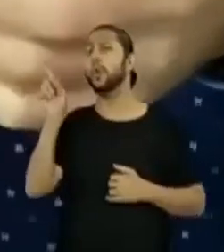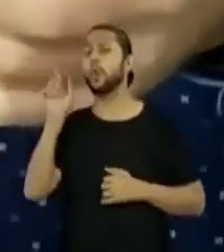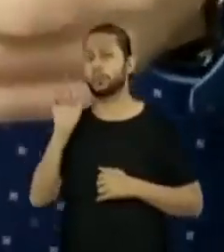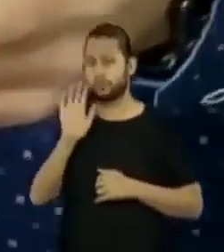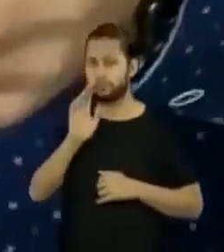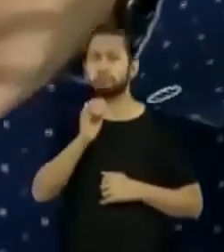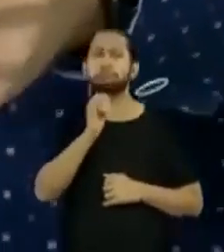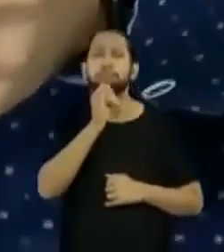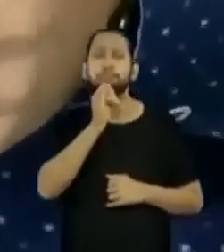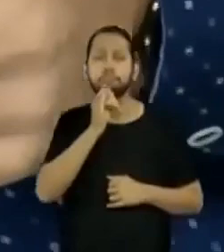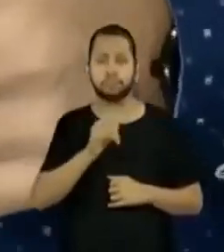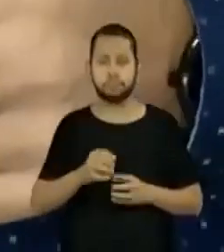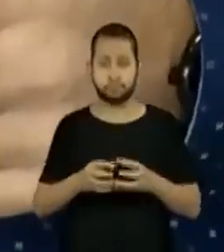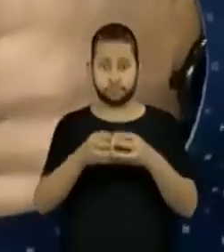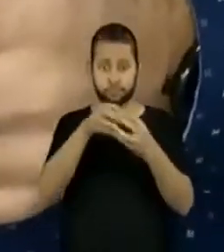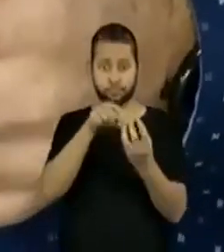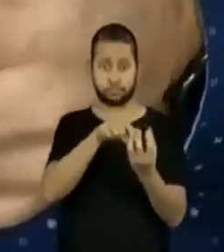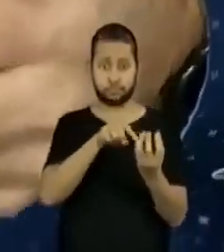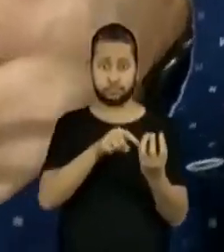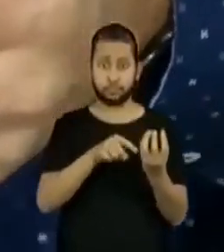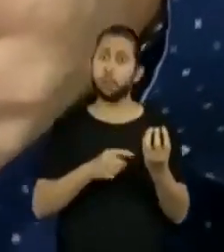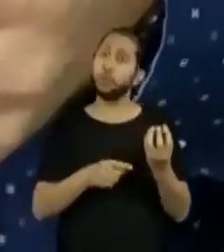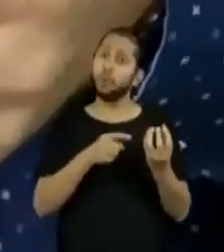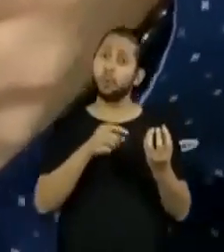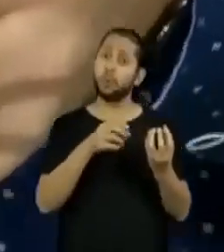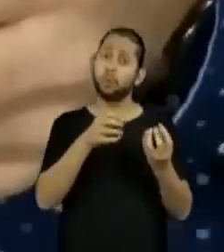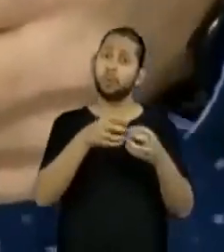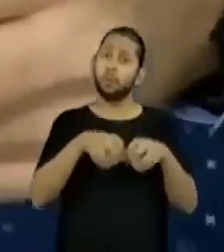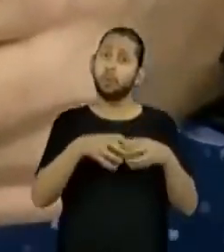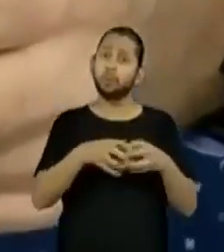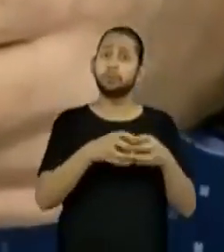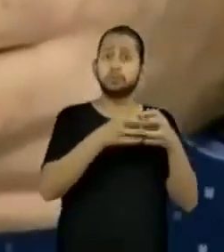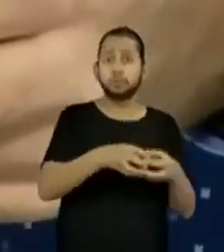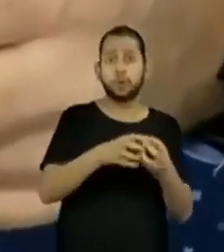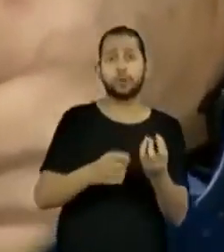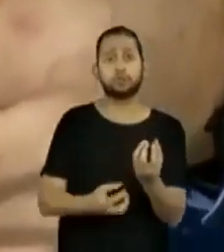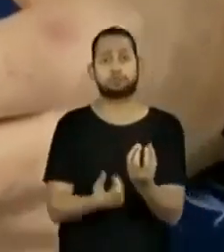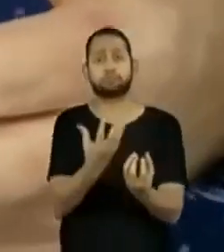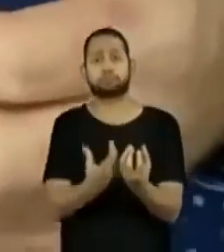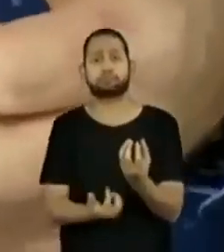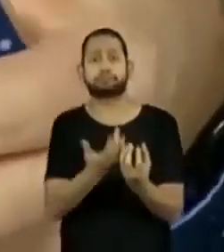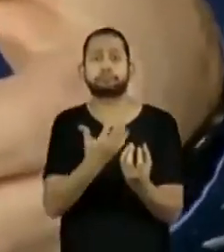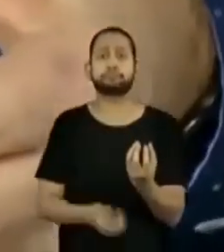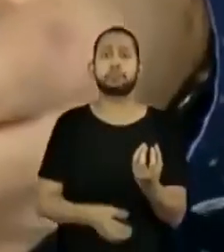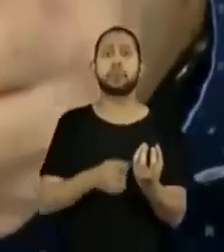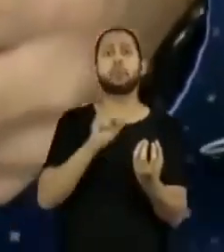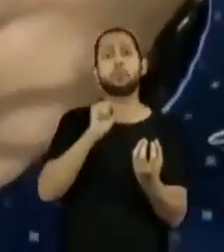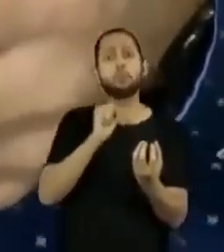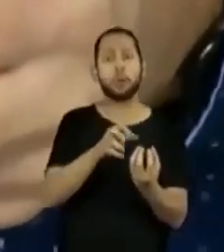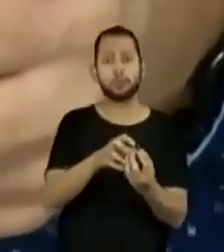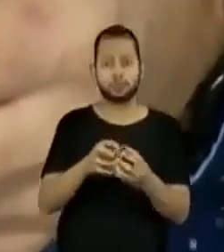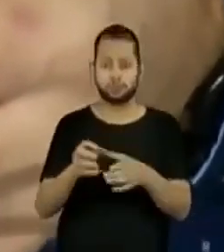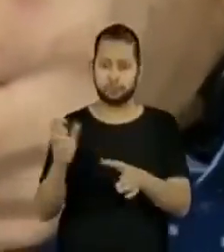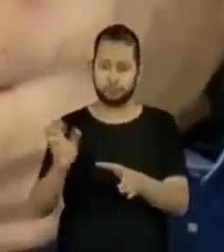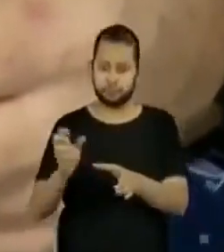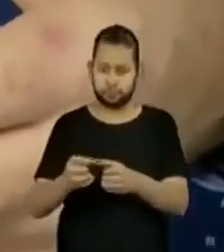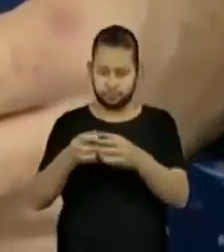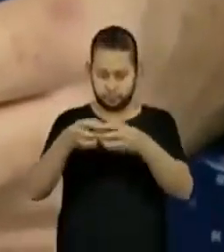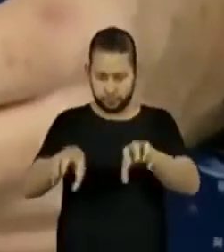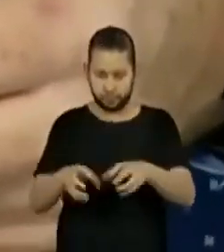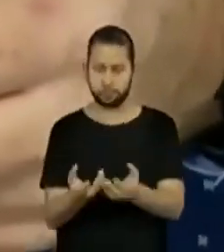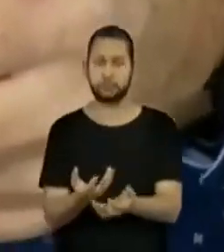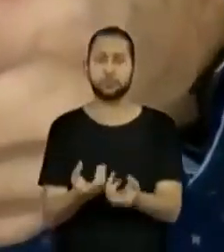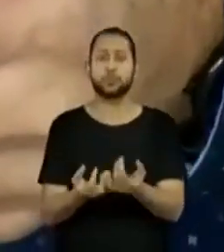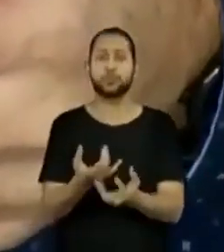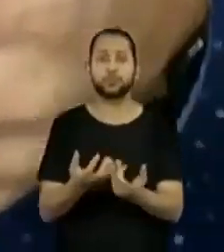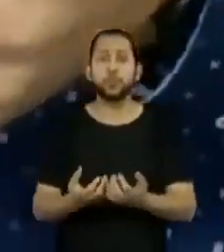tá? Temos um ovo. Ele pode ser cozido, pode ser um ovo frito, eu posso prepará-lo fazendo um